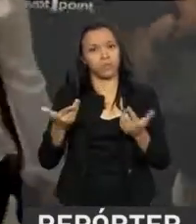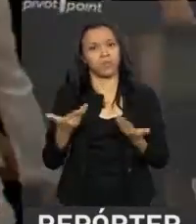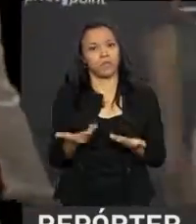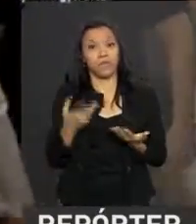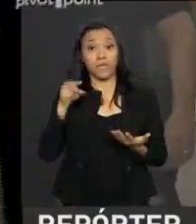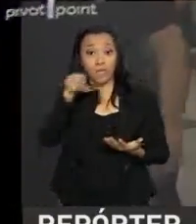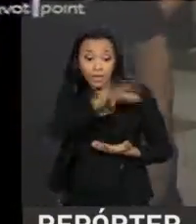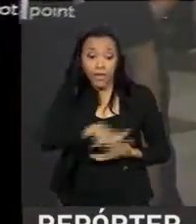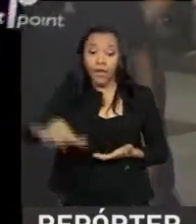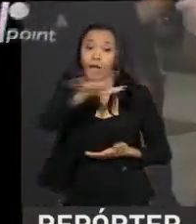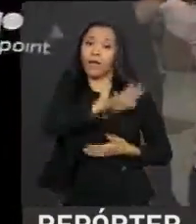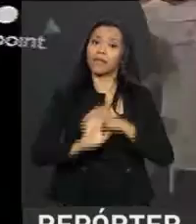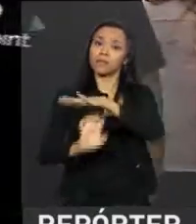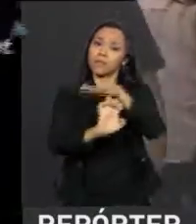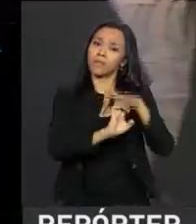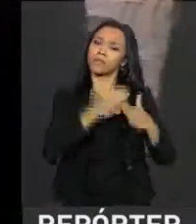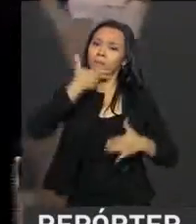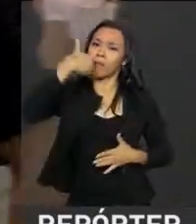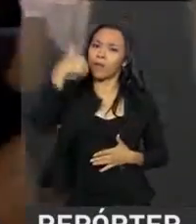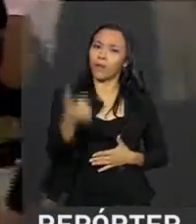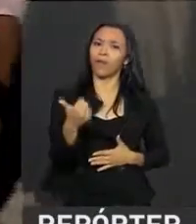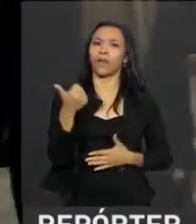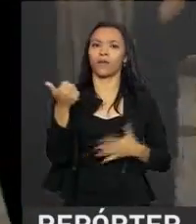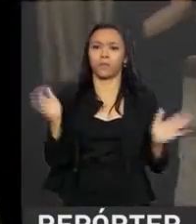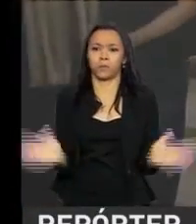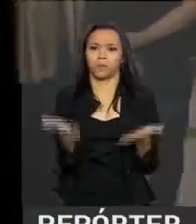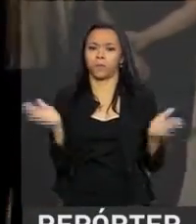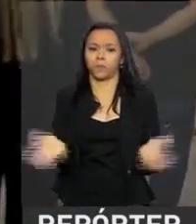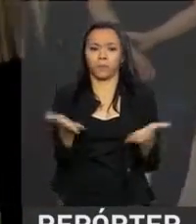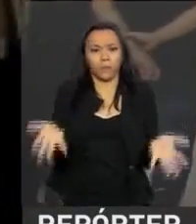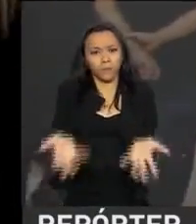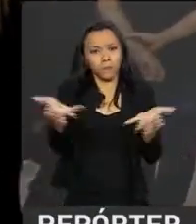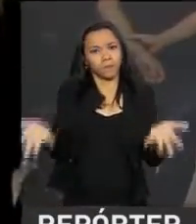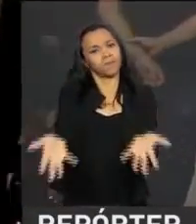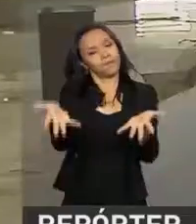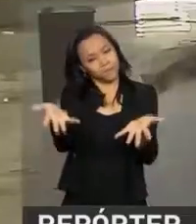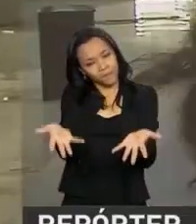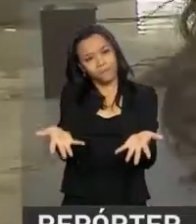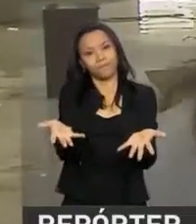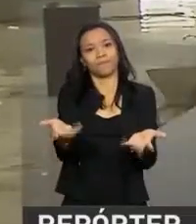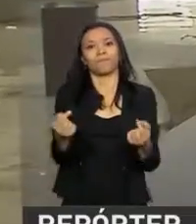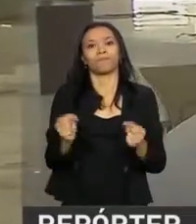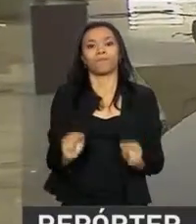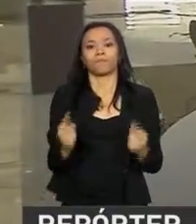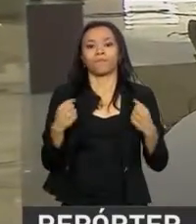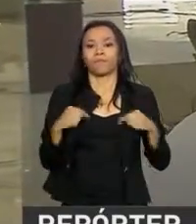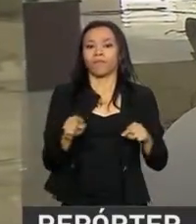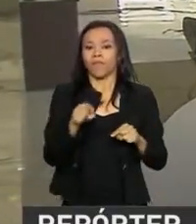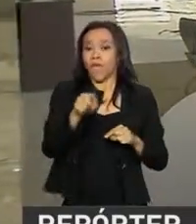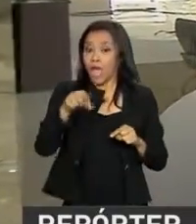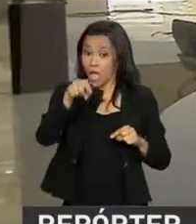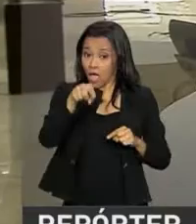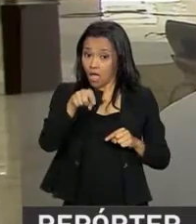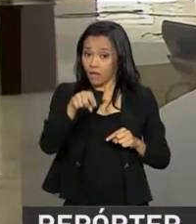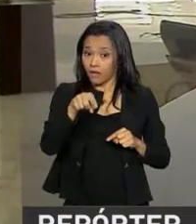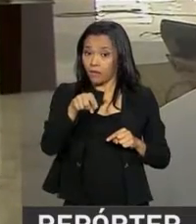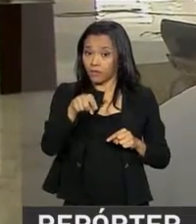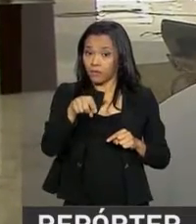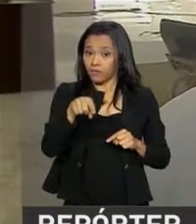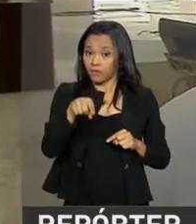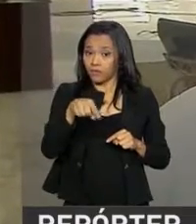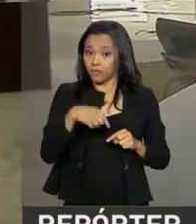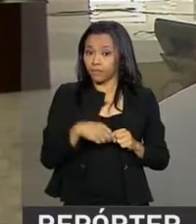a melhorar e produzir melhor para os nossos clientes. Com essa diminuição da